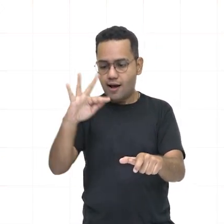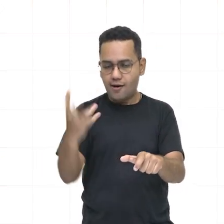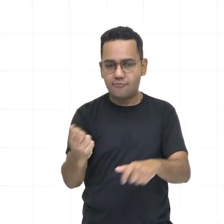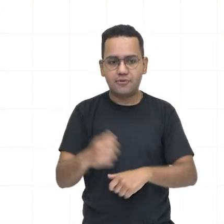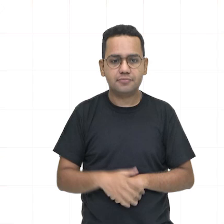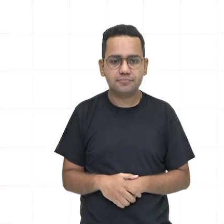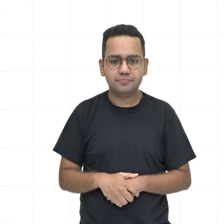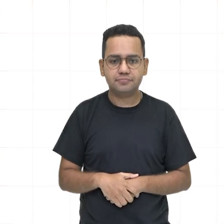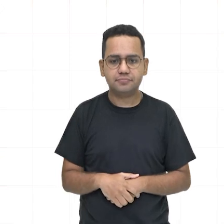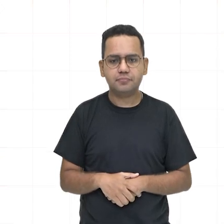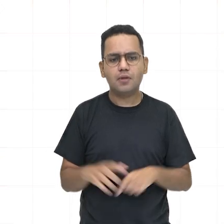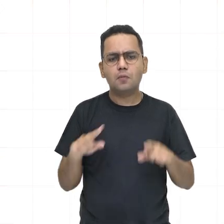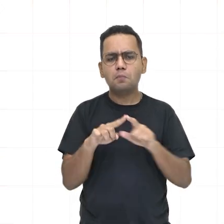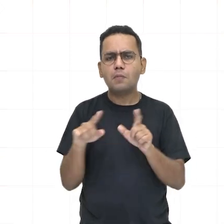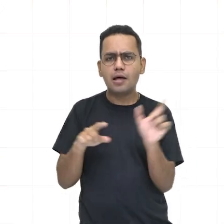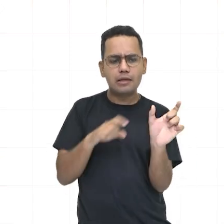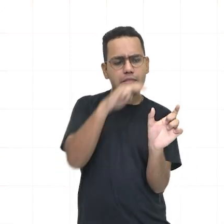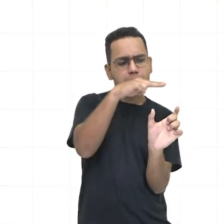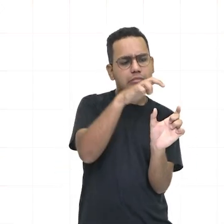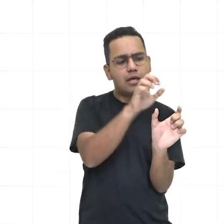o colonialismo